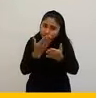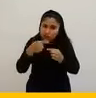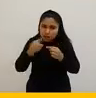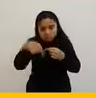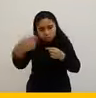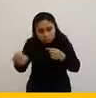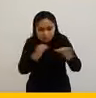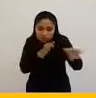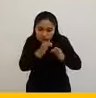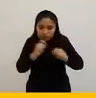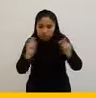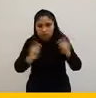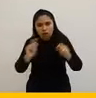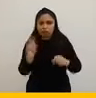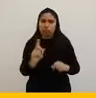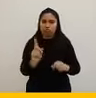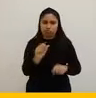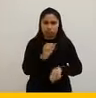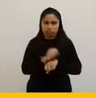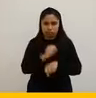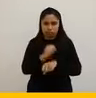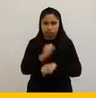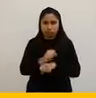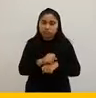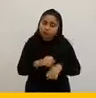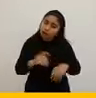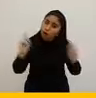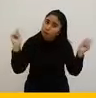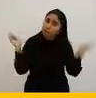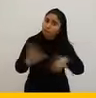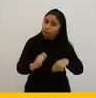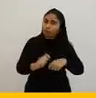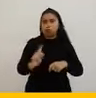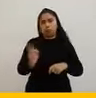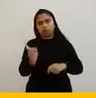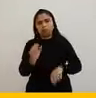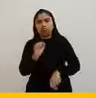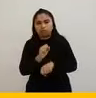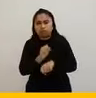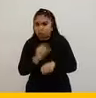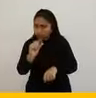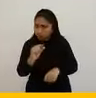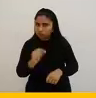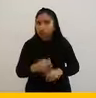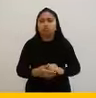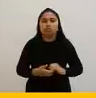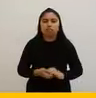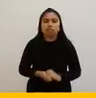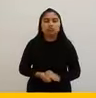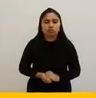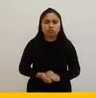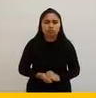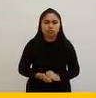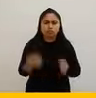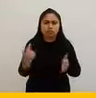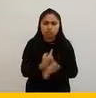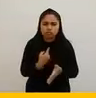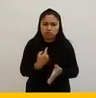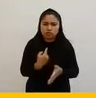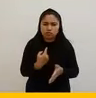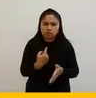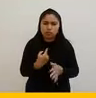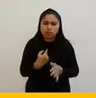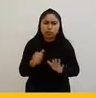próxima semana, o regramento e a possibilidade de reabertura. E tem alguma pergunta aqui sobre